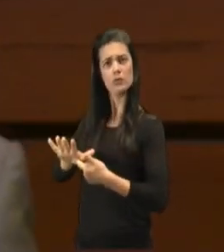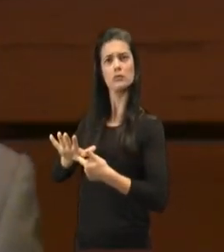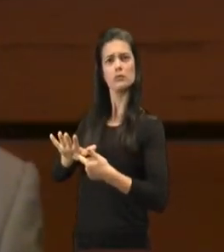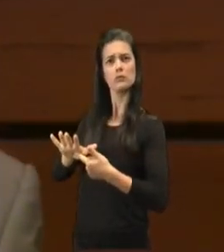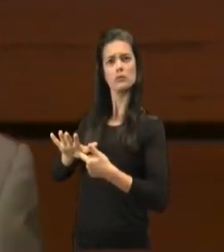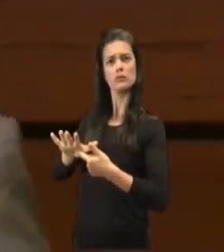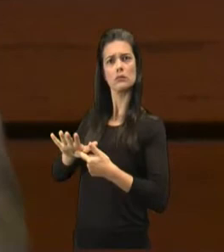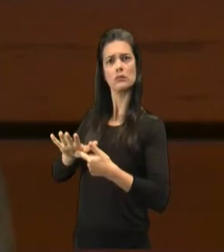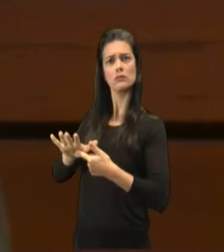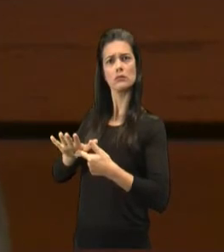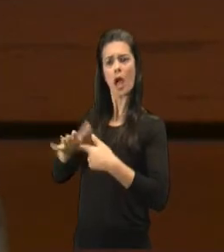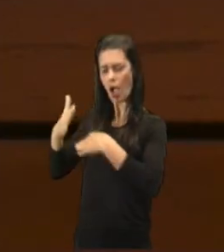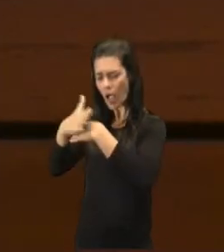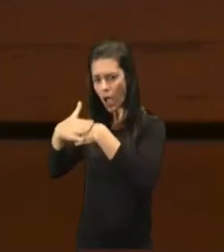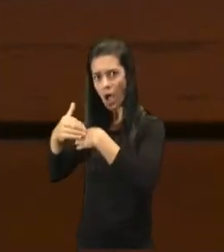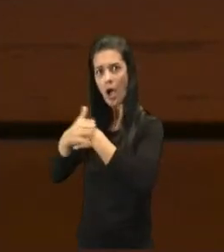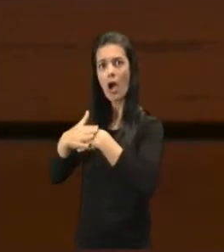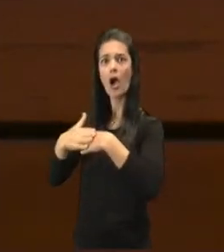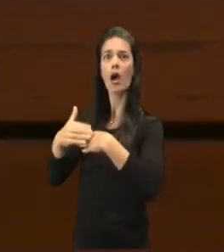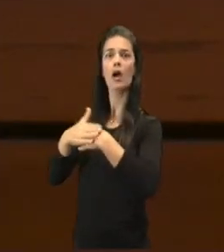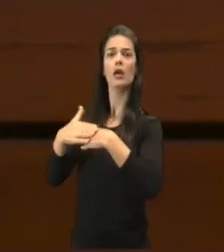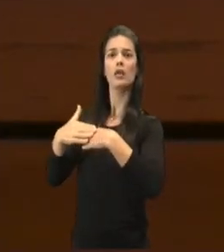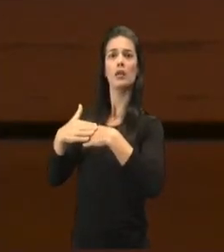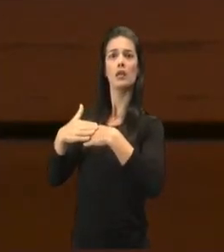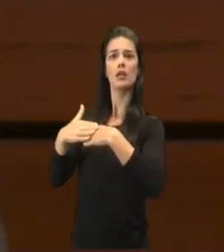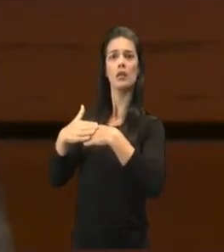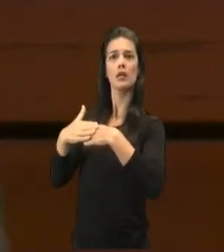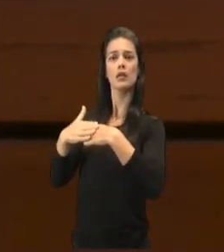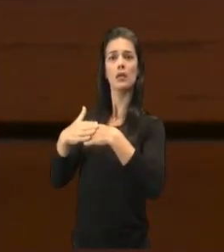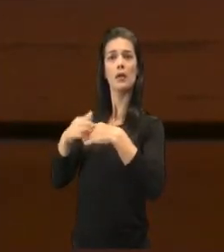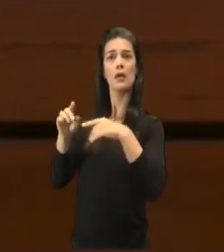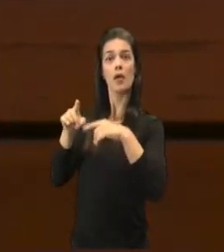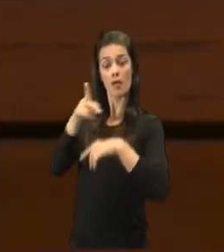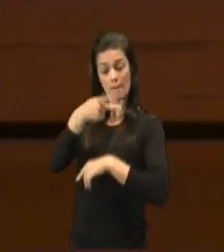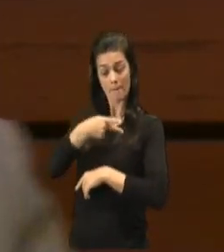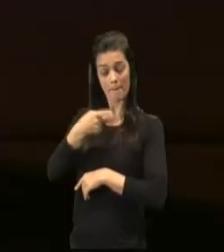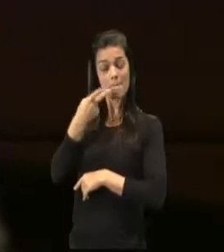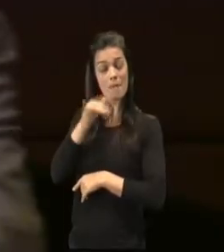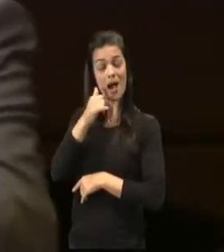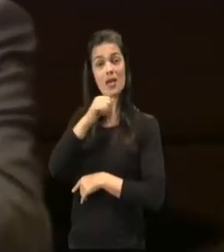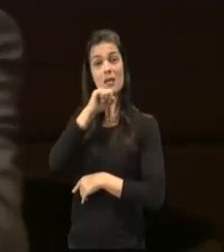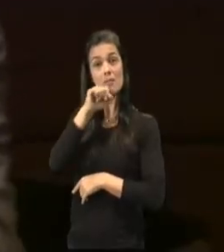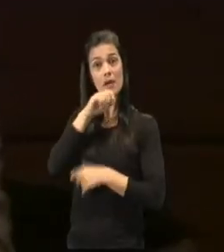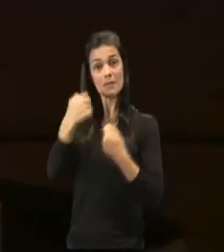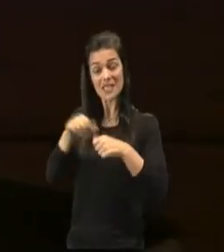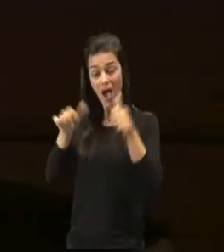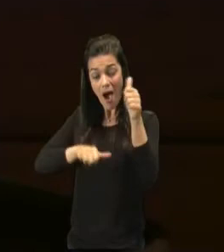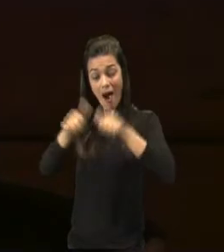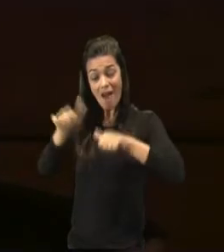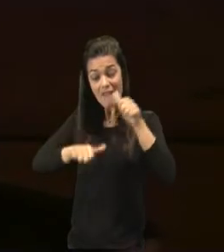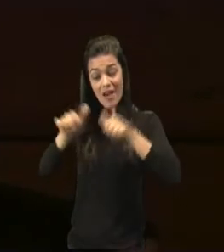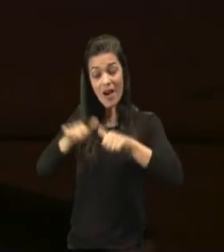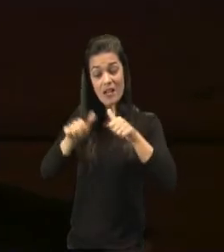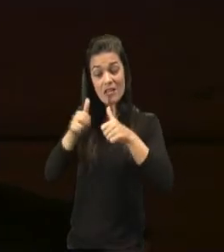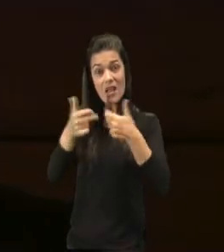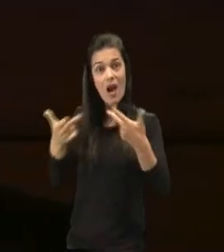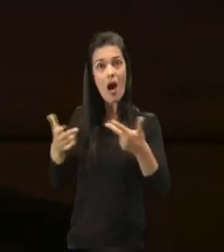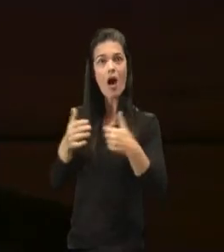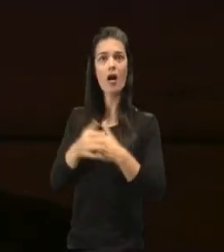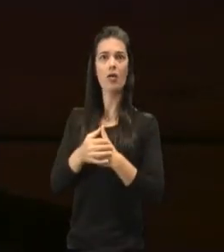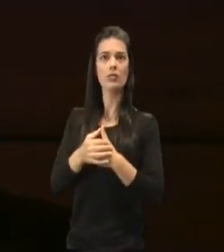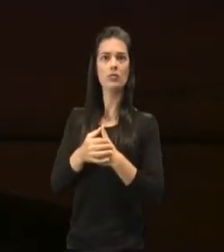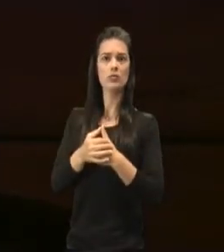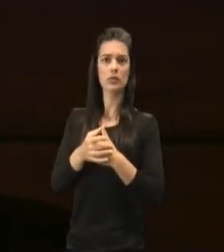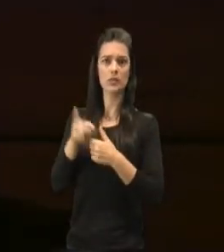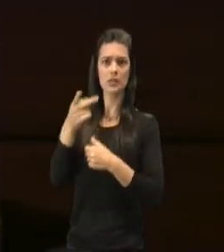de permitir ou não, de entrar ou não, de avaliar ou não, o espaço do quarto do seu filho é o espaço da sua